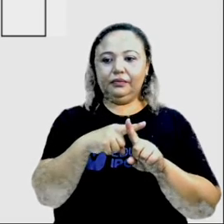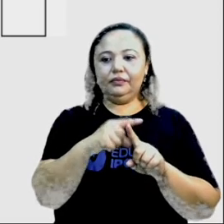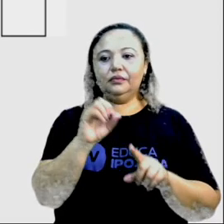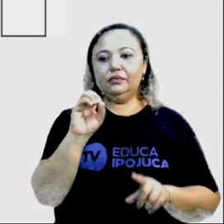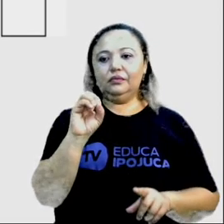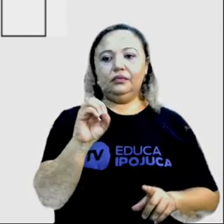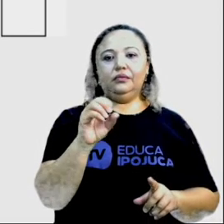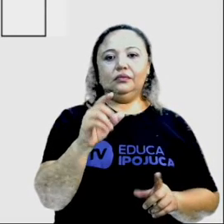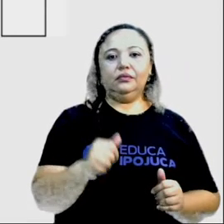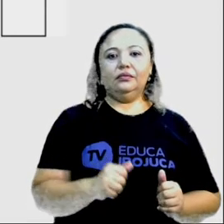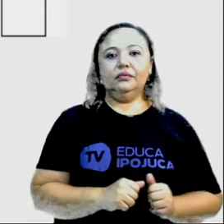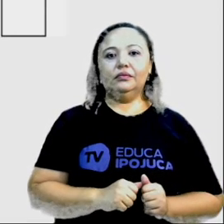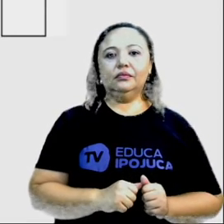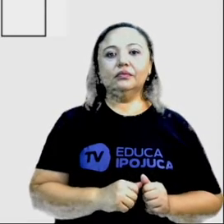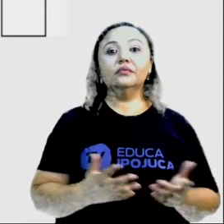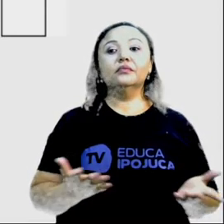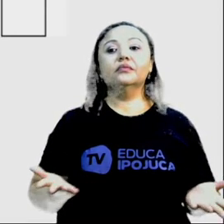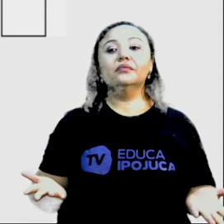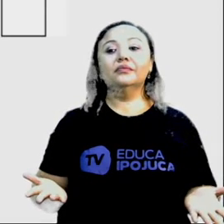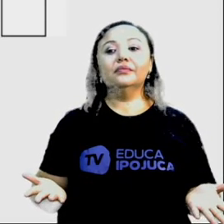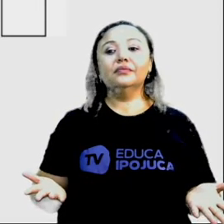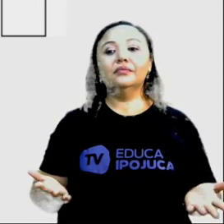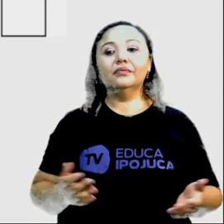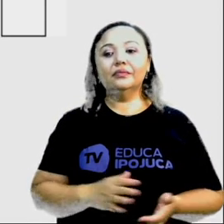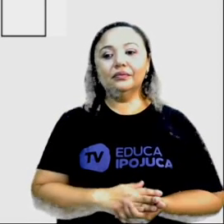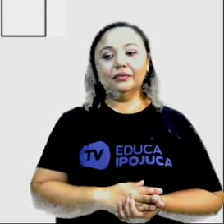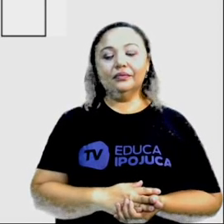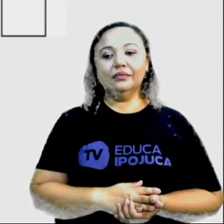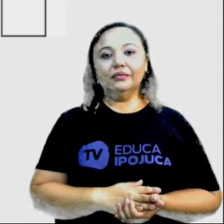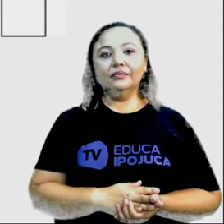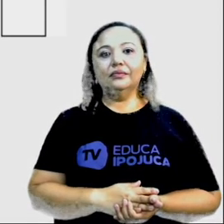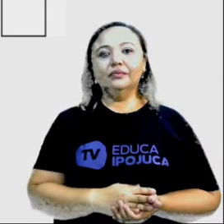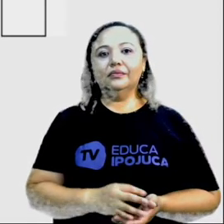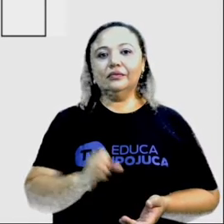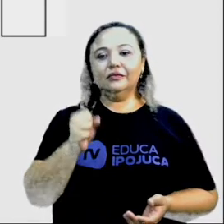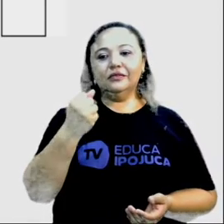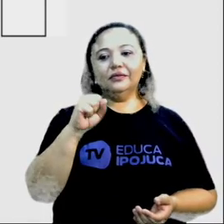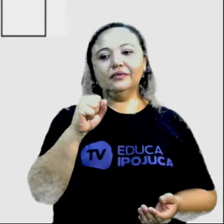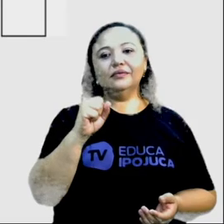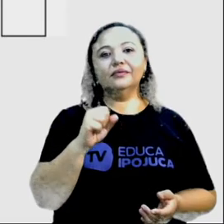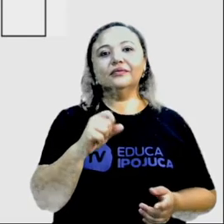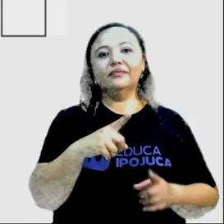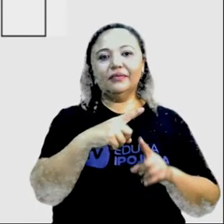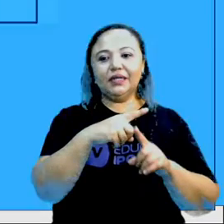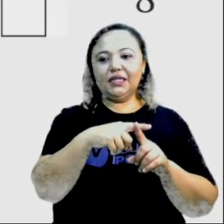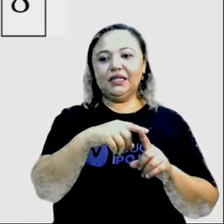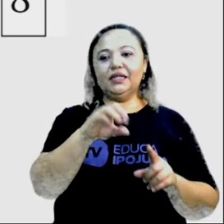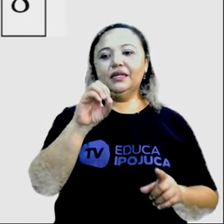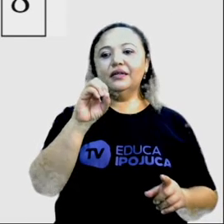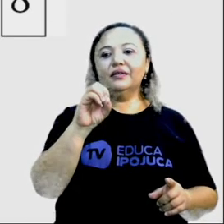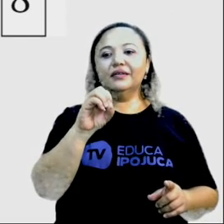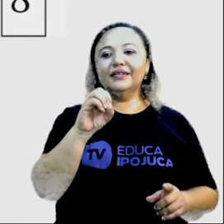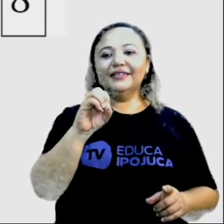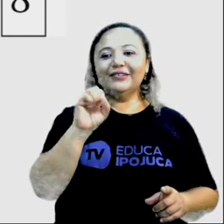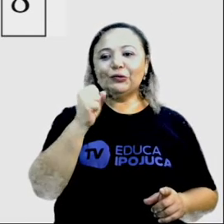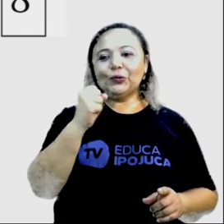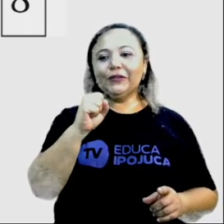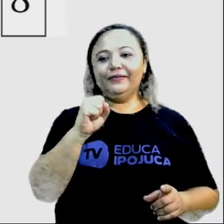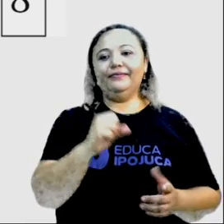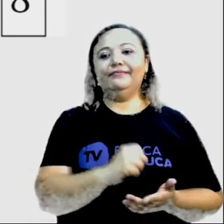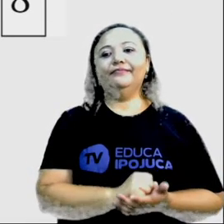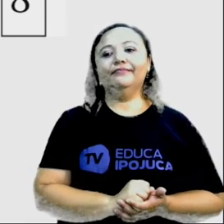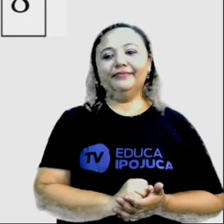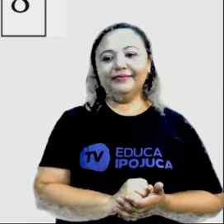e 0? E aí? 8 com mais 0 será o quê?